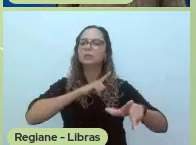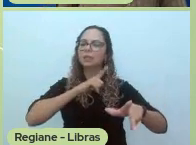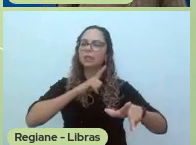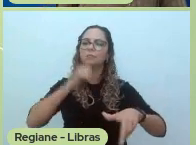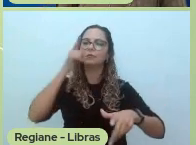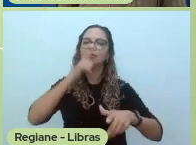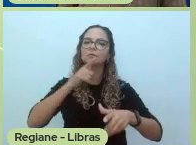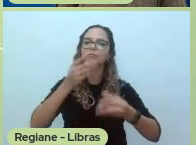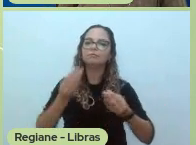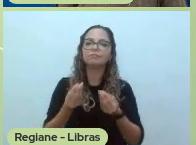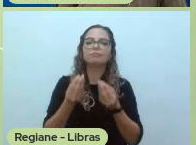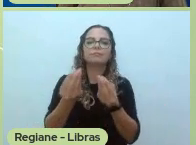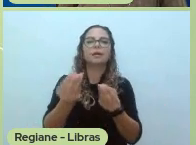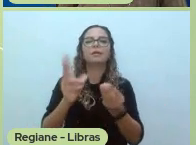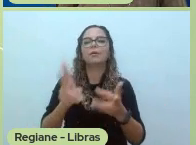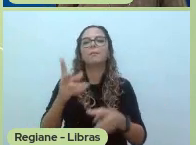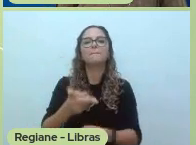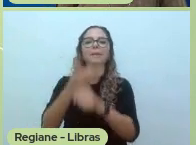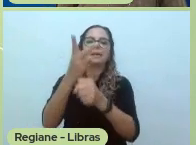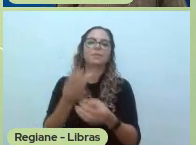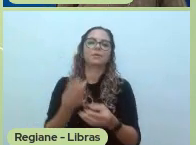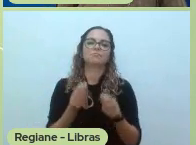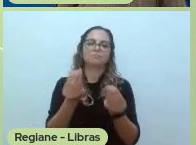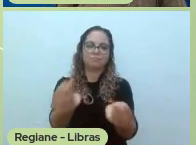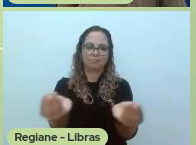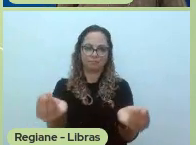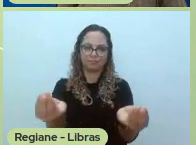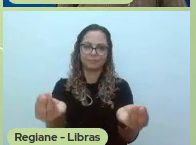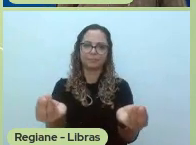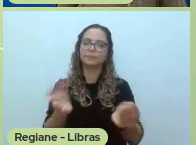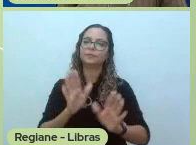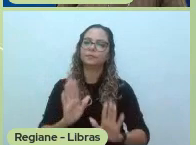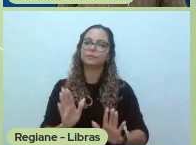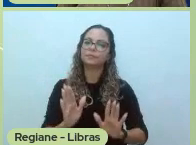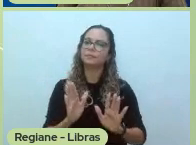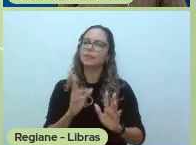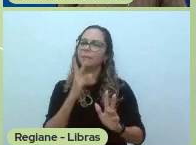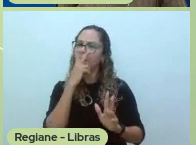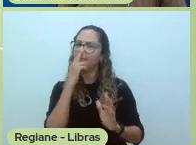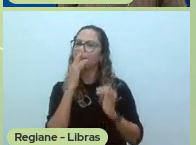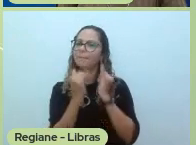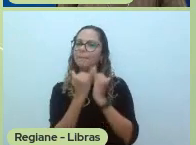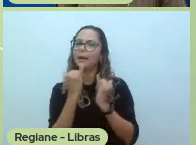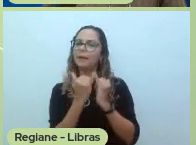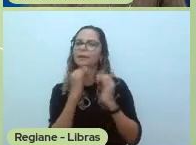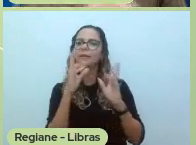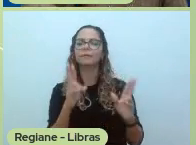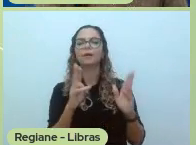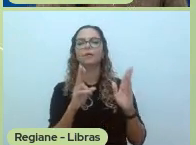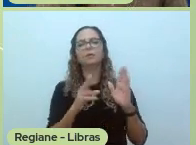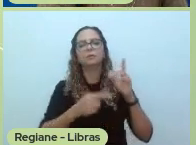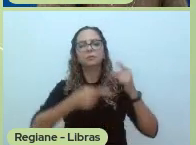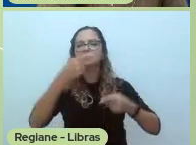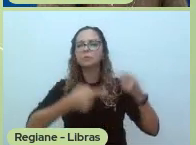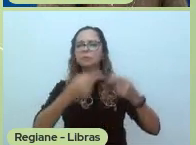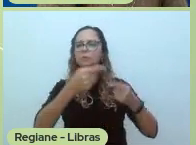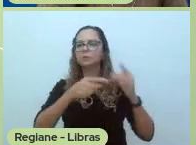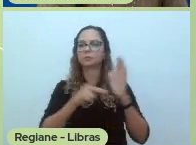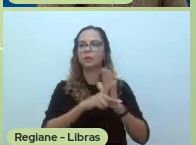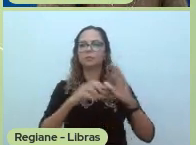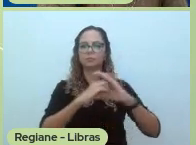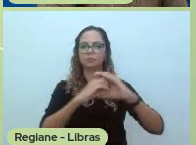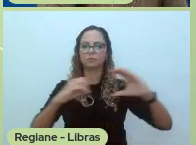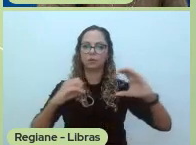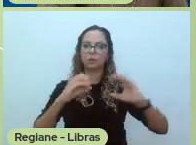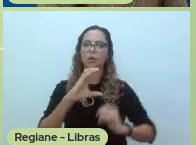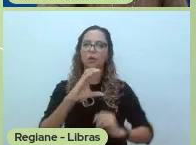muito próximo de uma política de cotas, ainda que as cotas, nesse caso, sejam flexíveis, porque